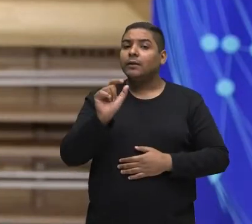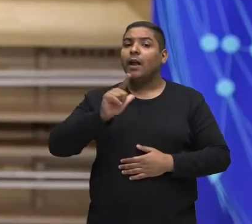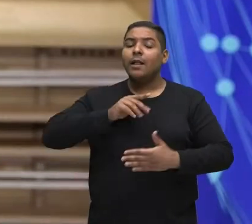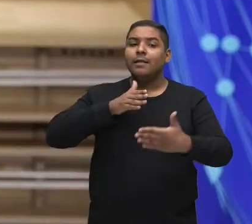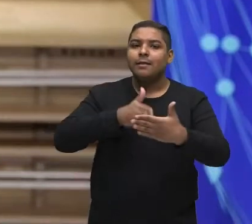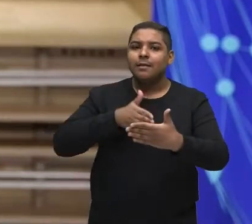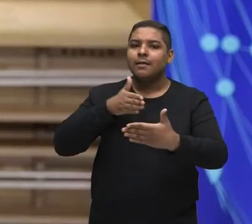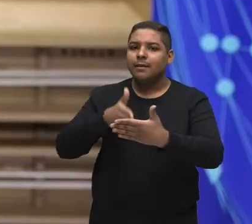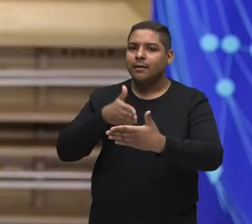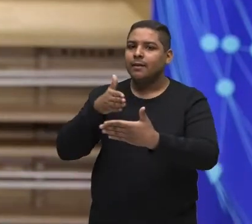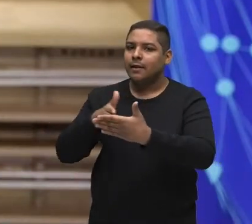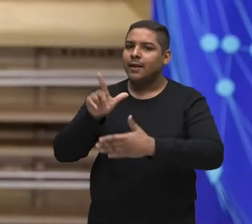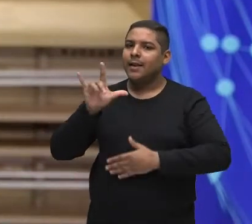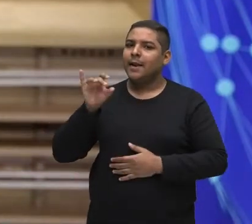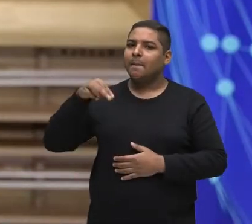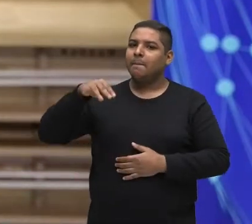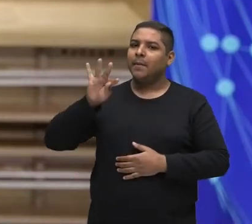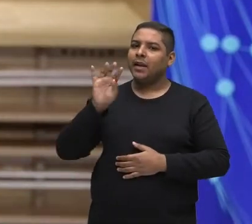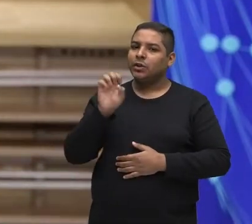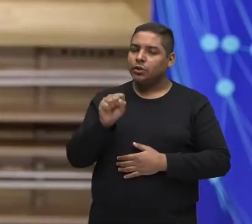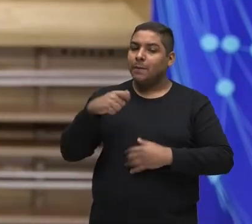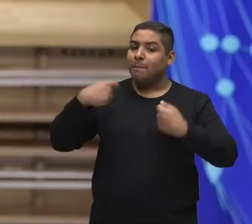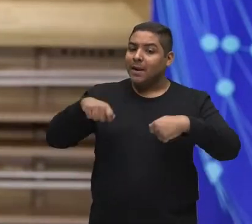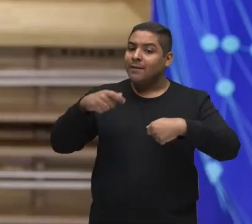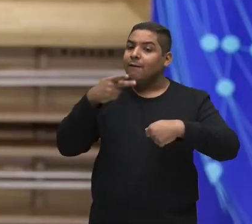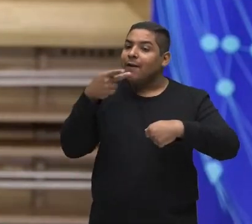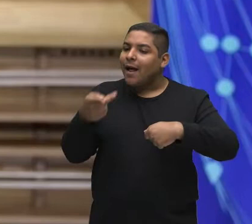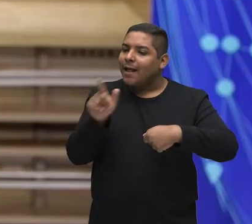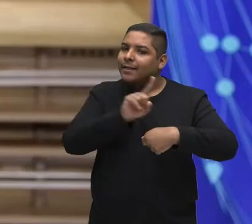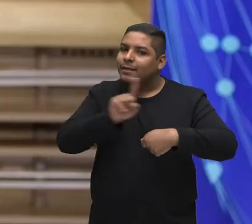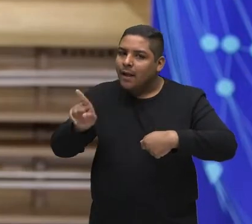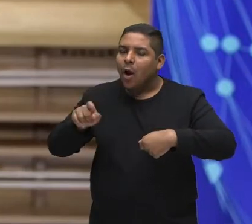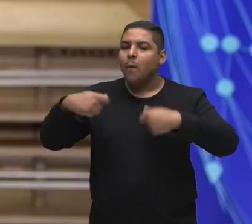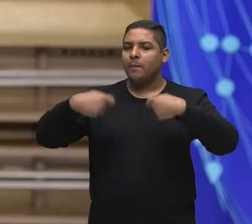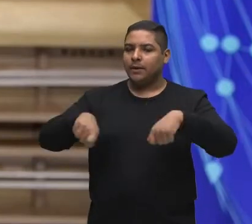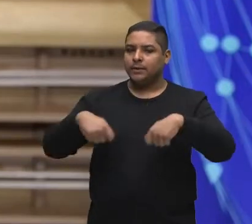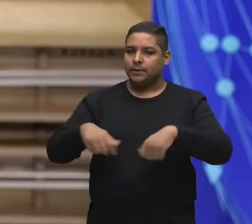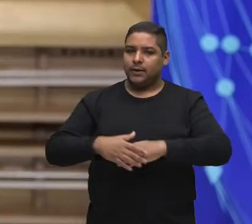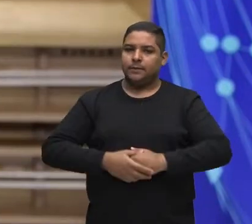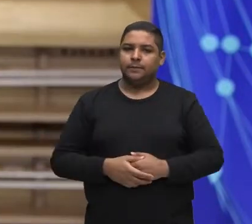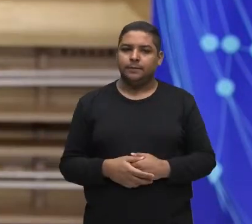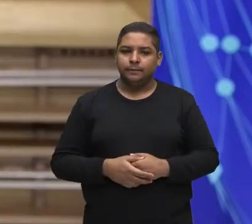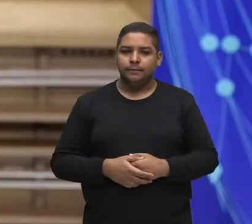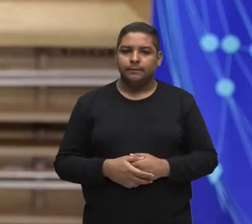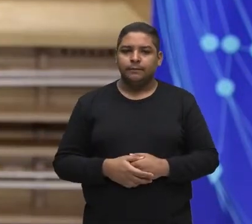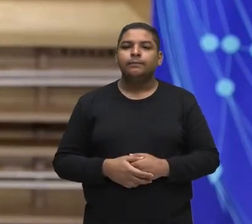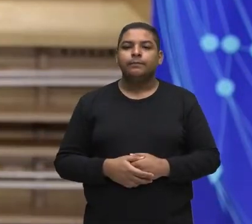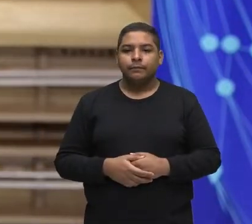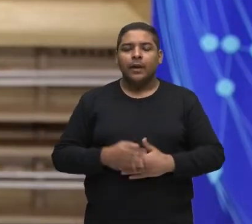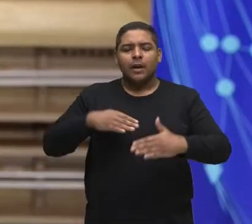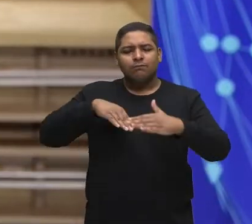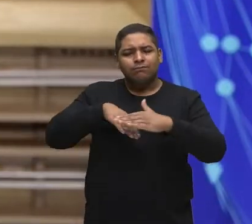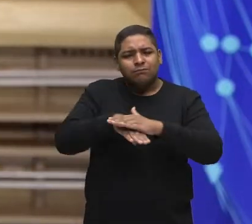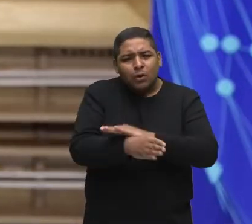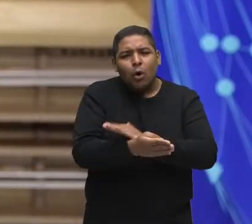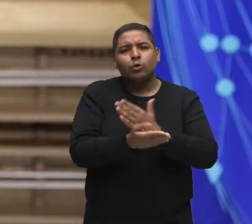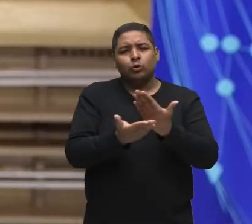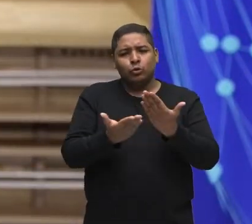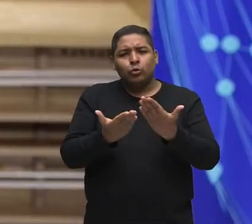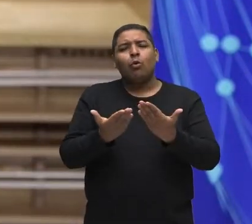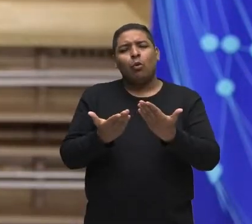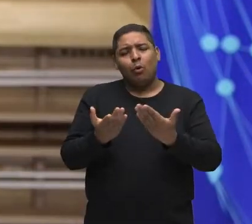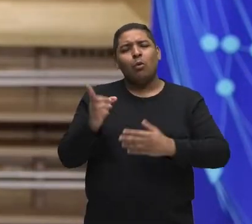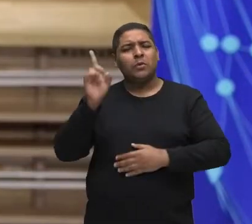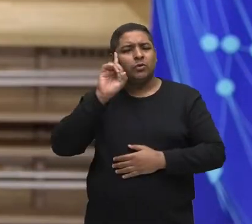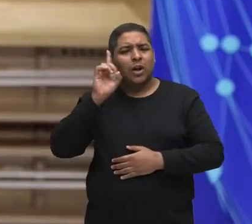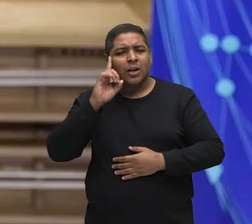limites. Aprenda a dizer não quando se fizer necessário. Cultive a boa e velha rotina. Uma pessoa que